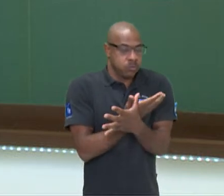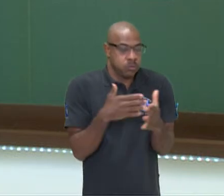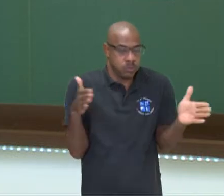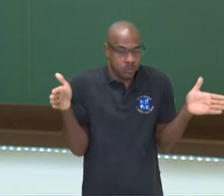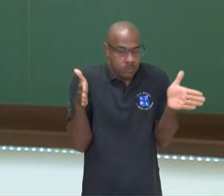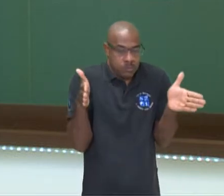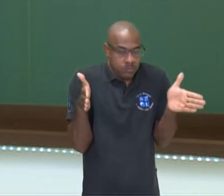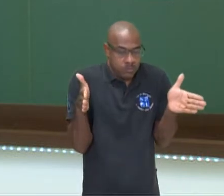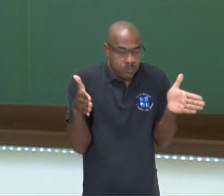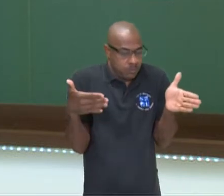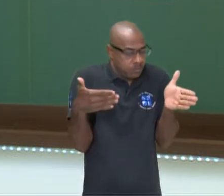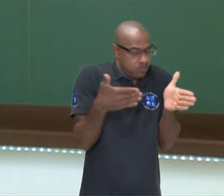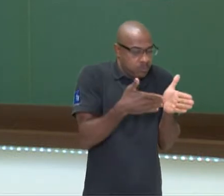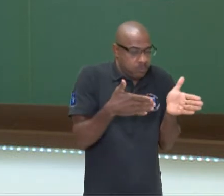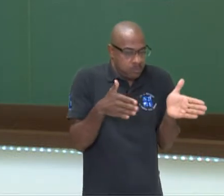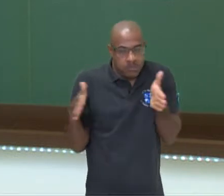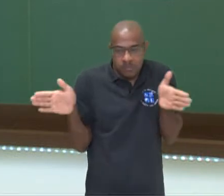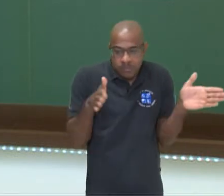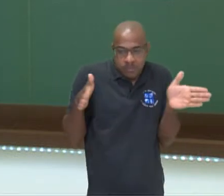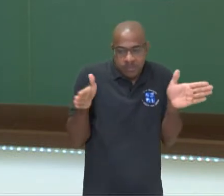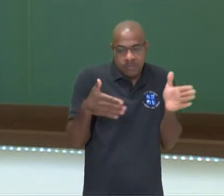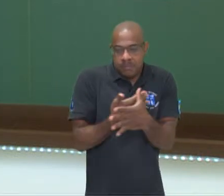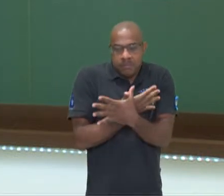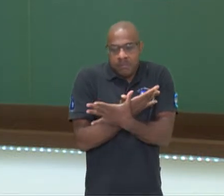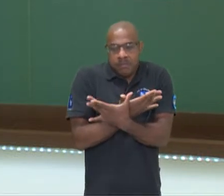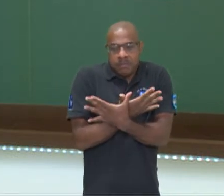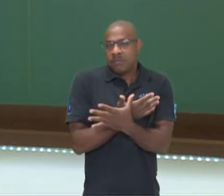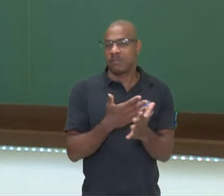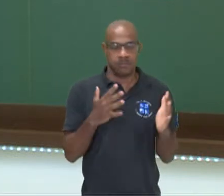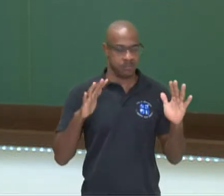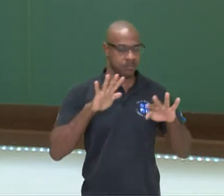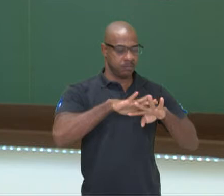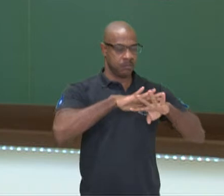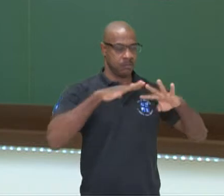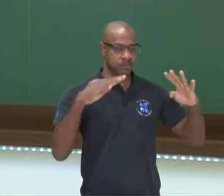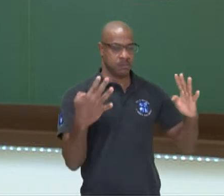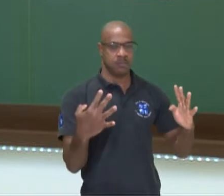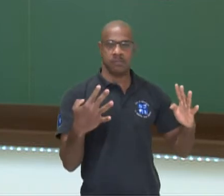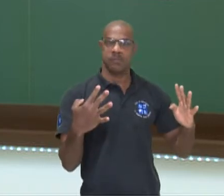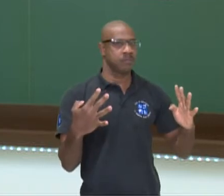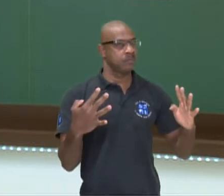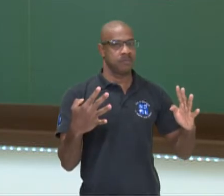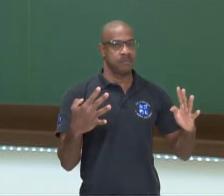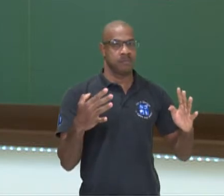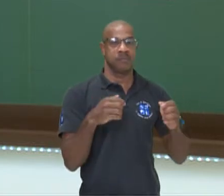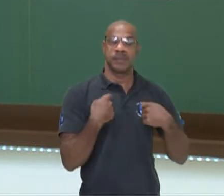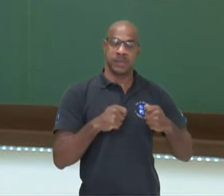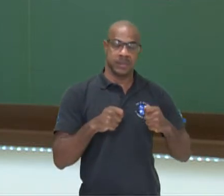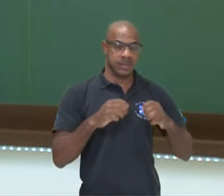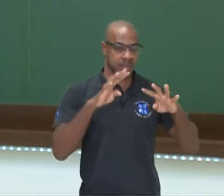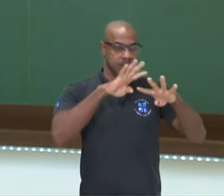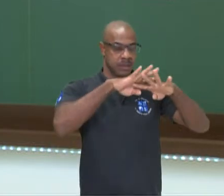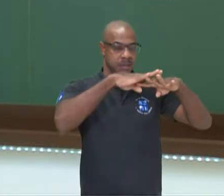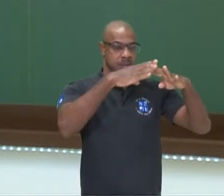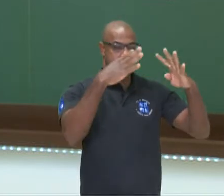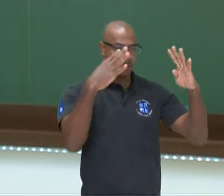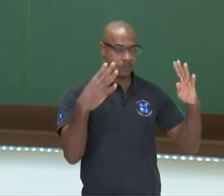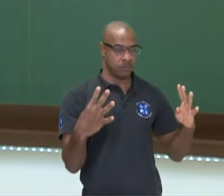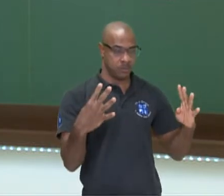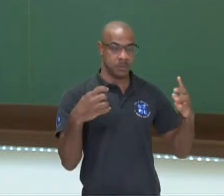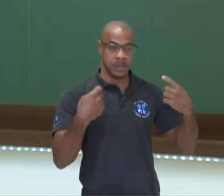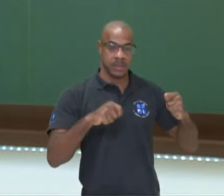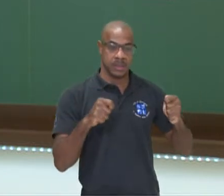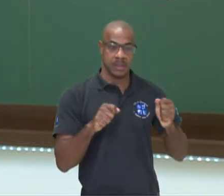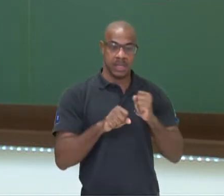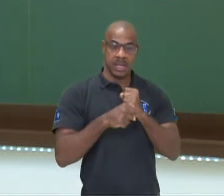ela caberia num viveiro de 80 por 120, mas ela ia encostar, porque a envergadura dela é 1,20 m. Então,